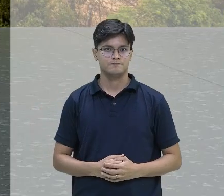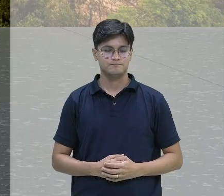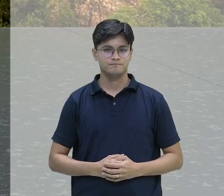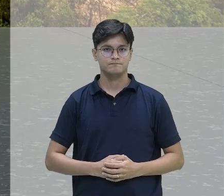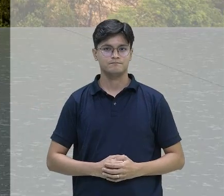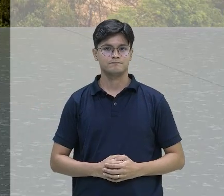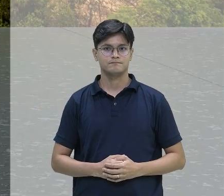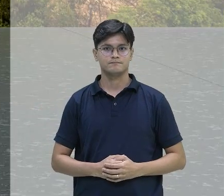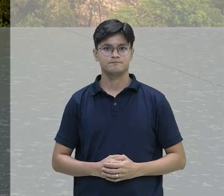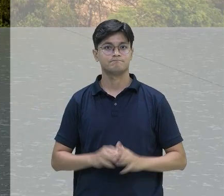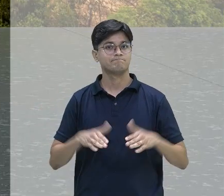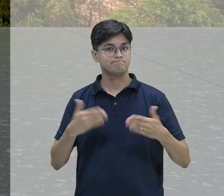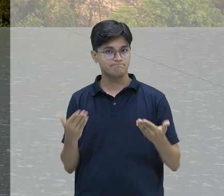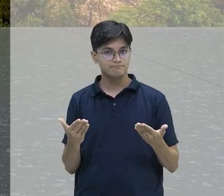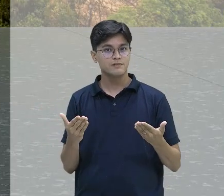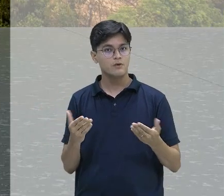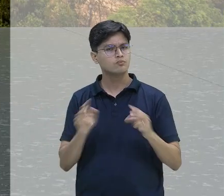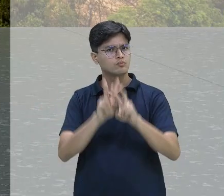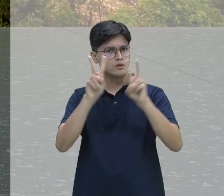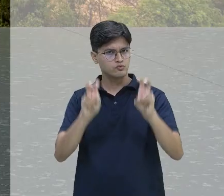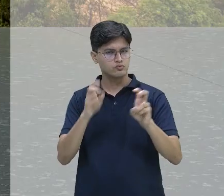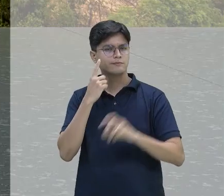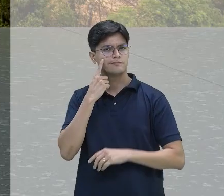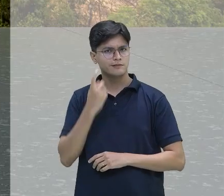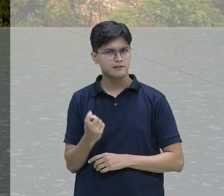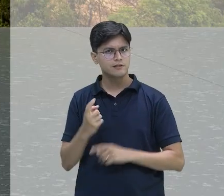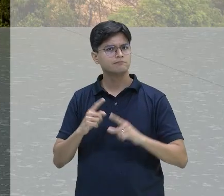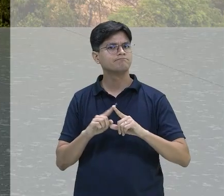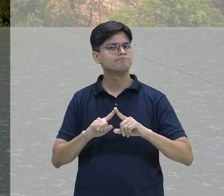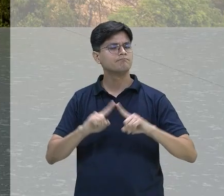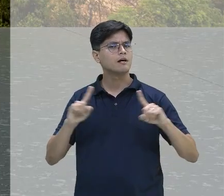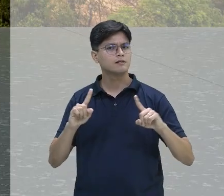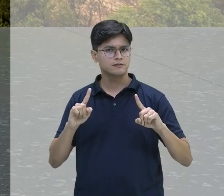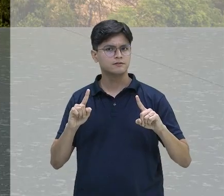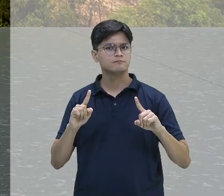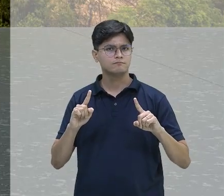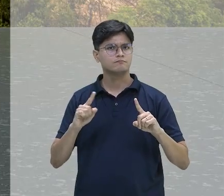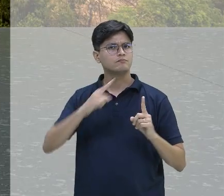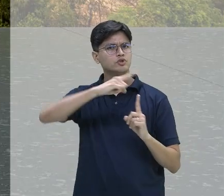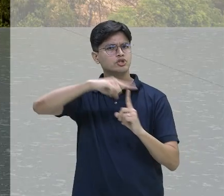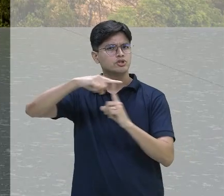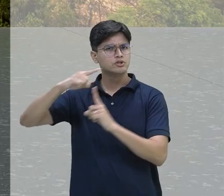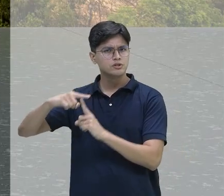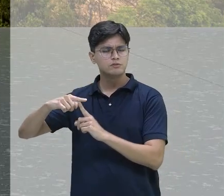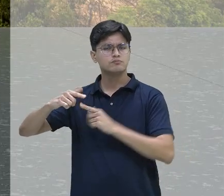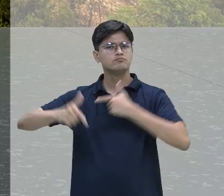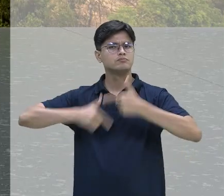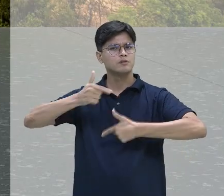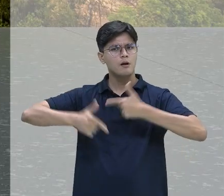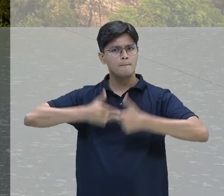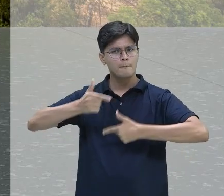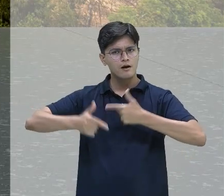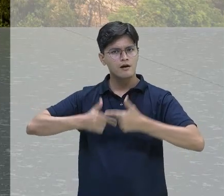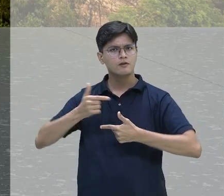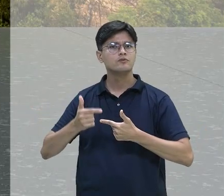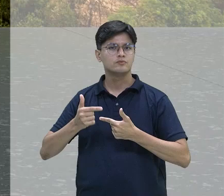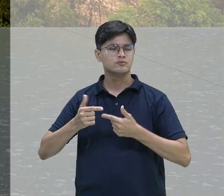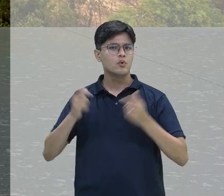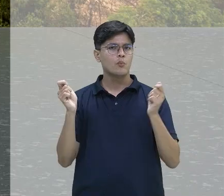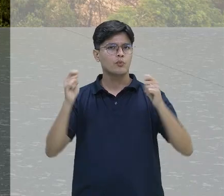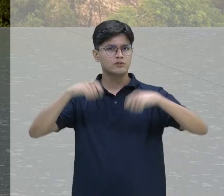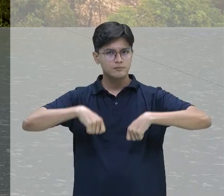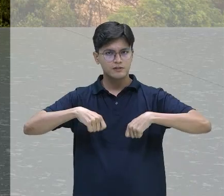sustentabilidade. Muito interessante. Mas então, pessoal, que tipo de trabalho ajuda a construir um